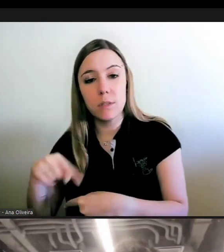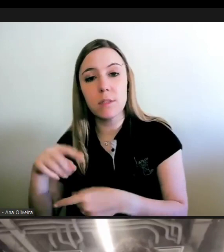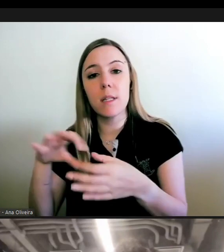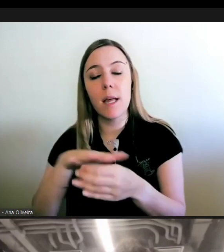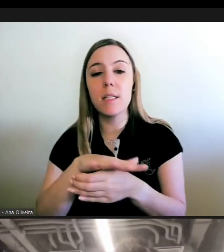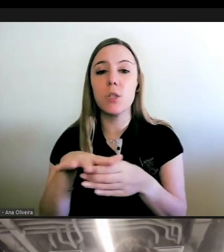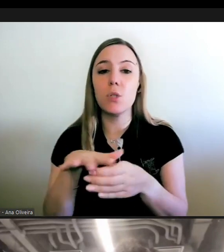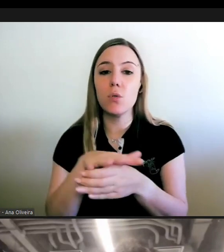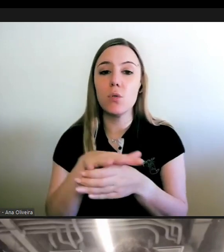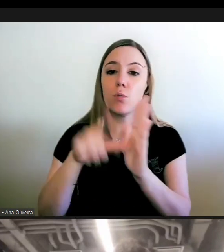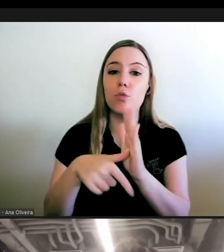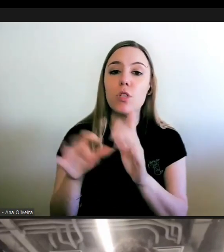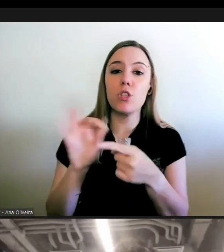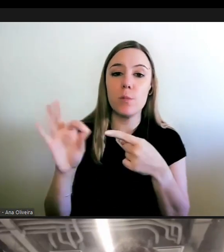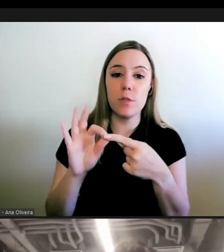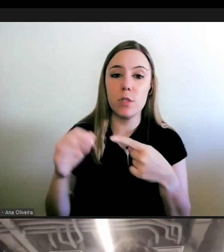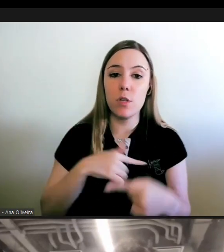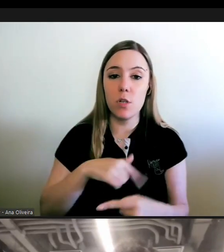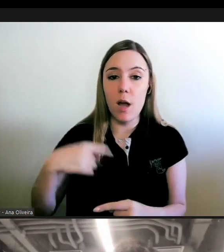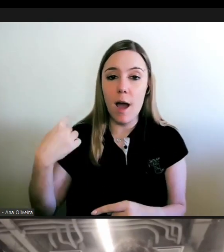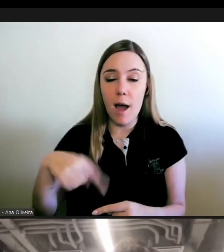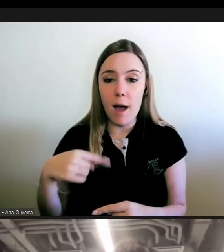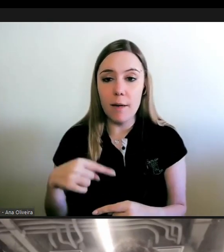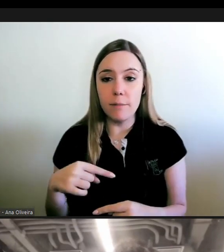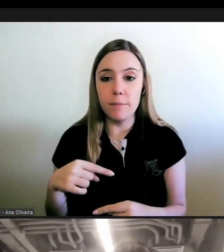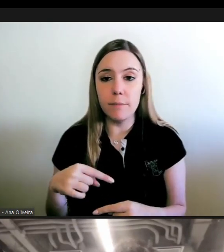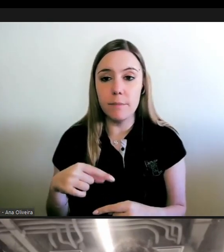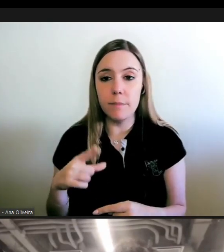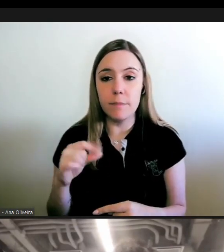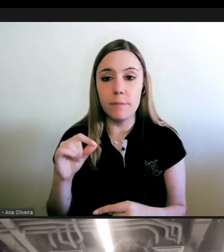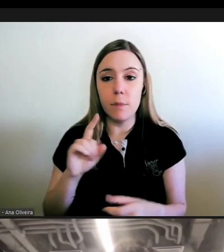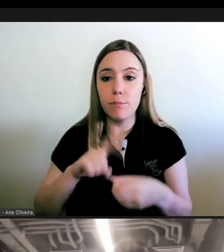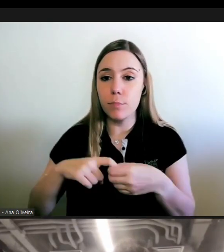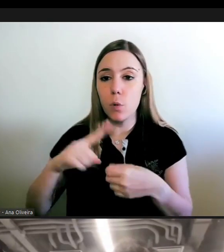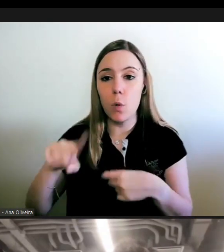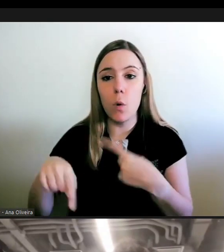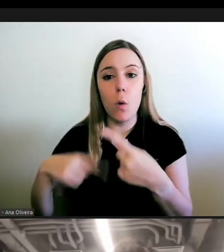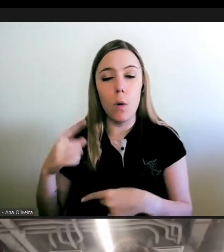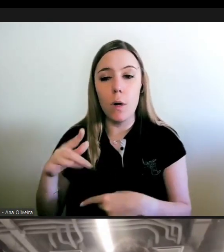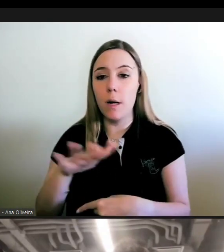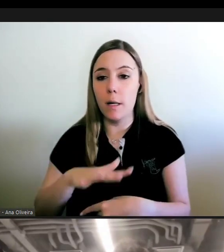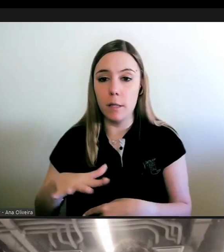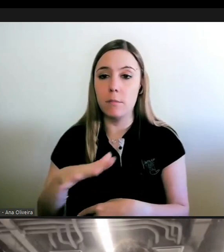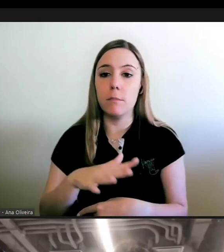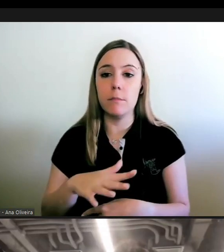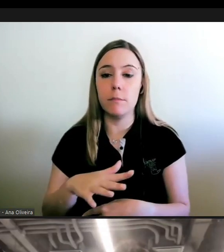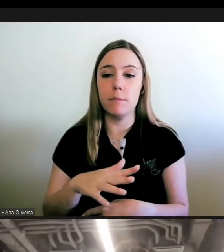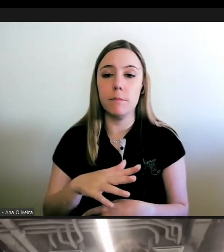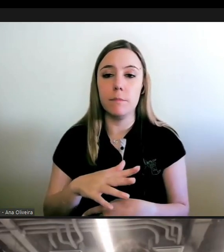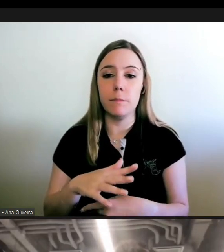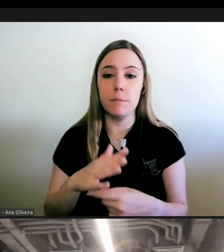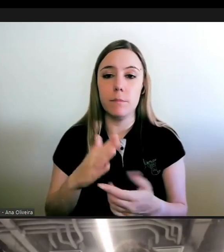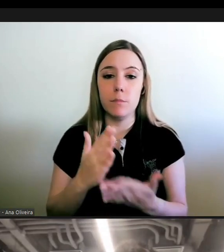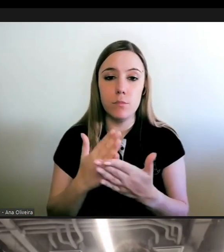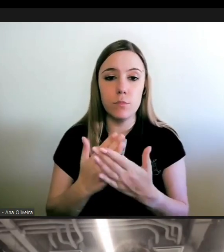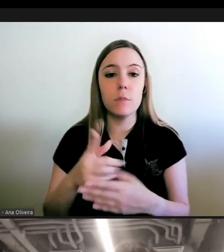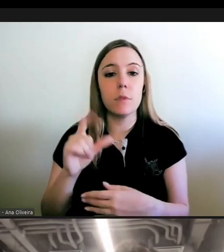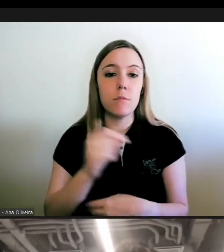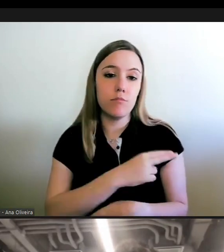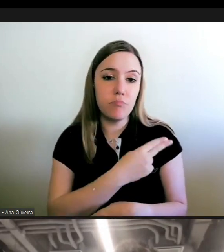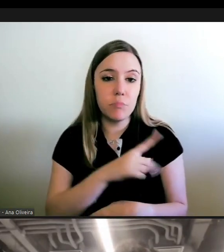projetos específicos que temos, designadamente outras parcerias com o meio académico e até com o meio